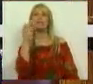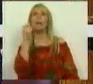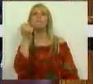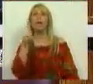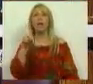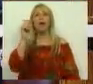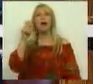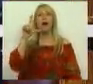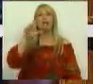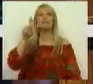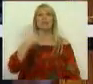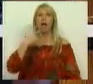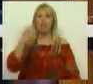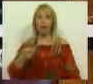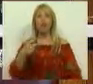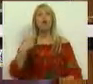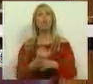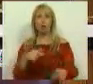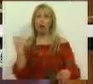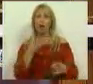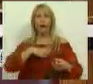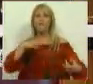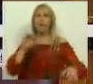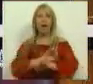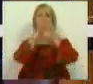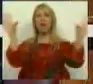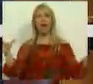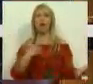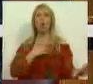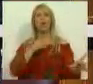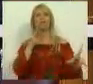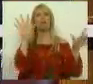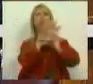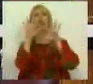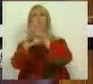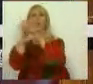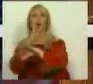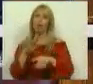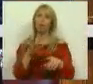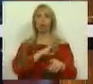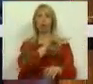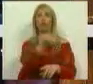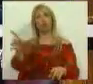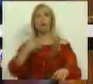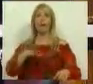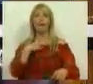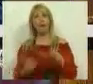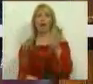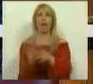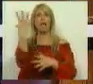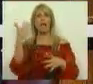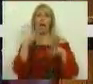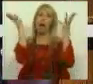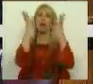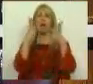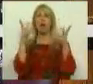não queremos é as mistificações que Vossas Excelências querem levantar e a nuvem de fumo que querem aqui criar. Quanto às